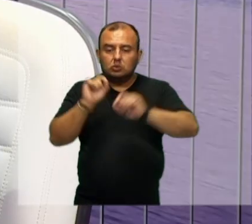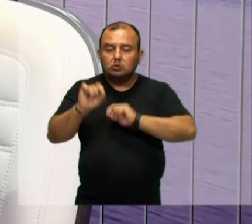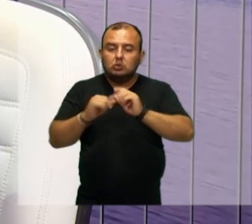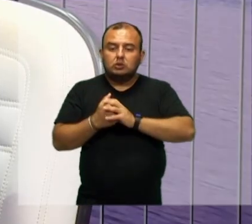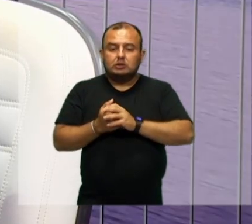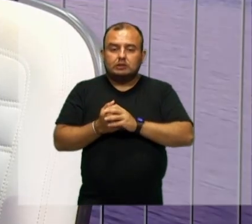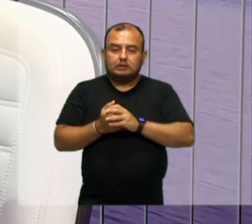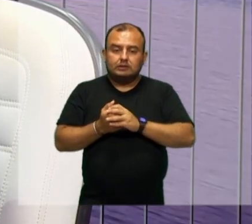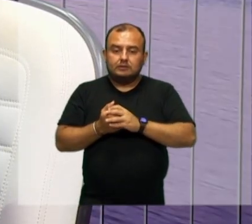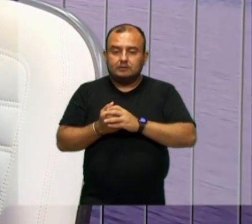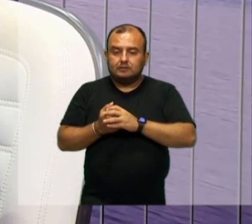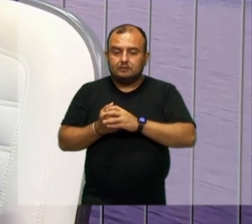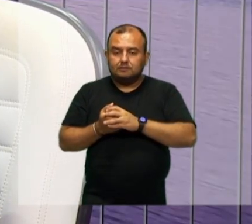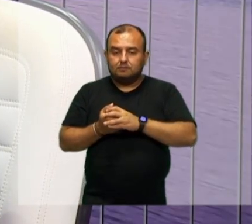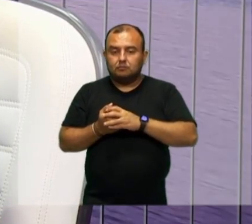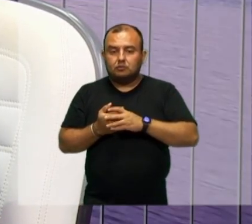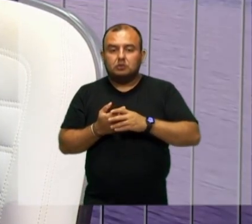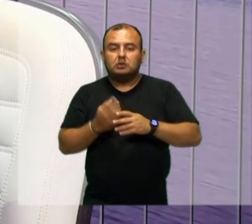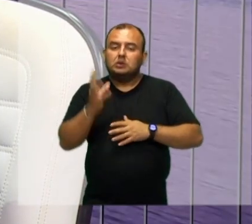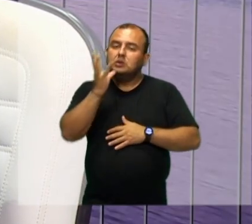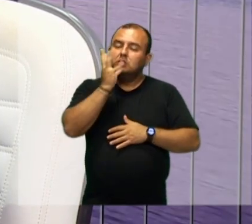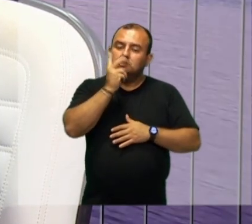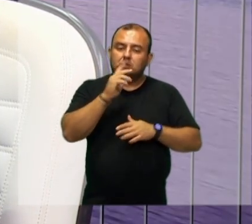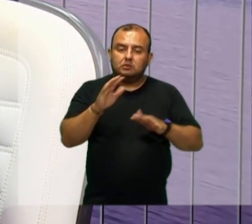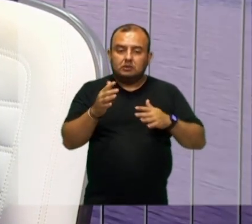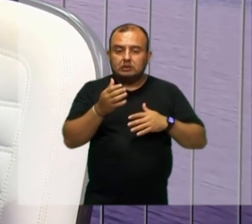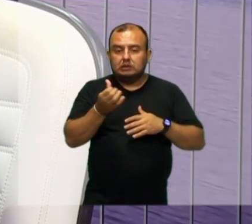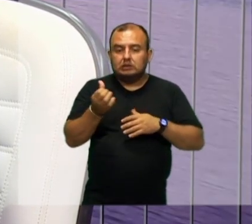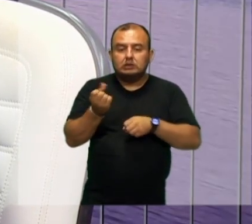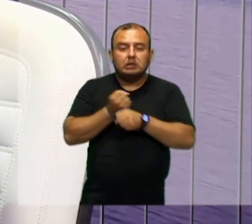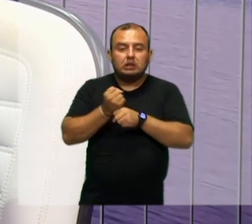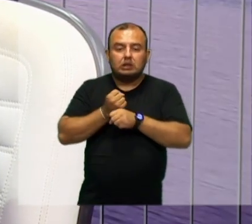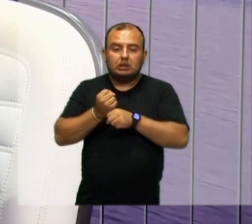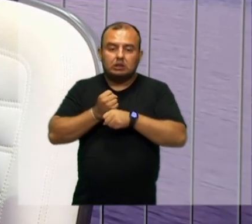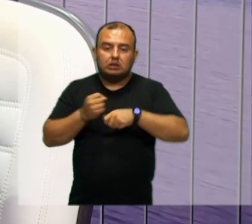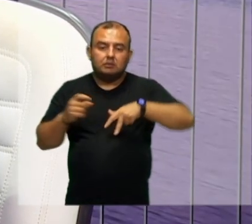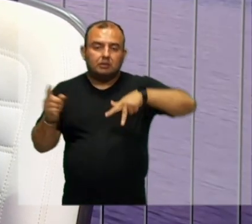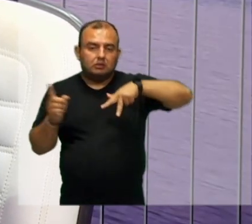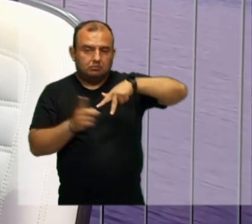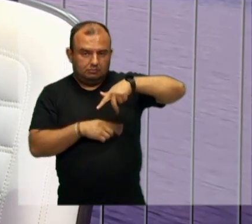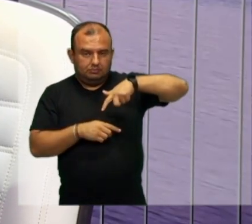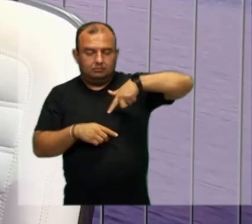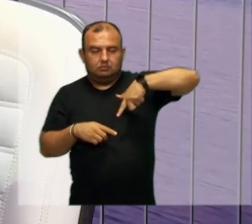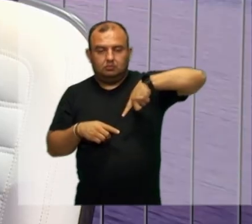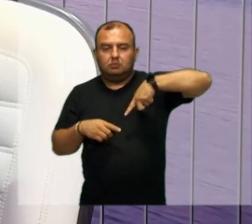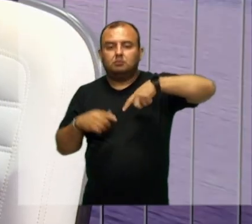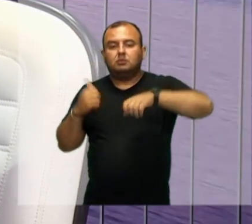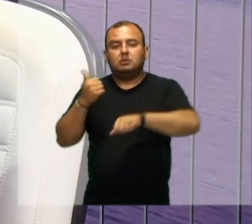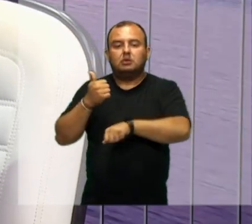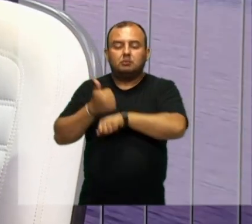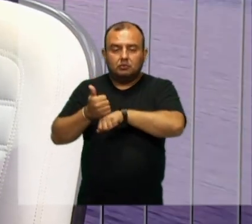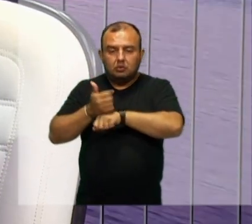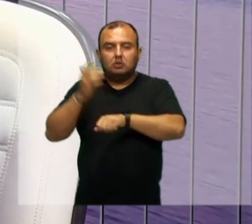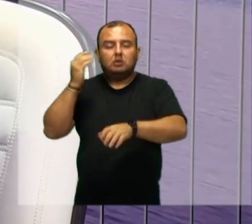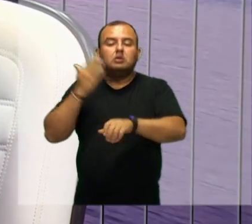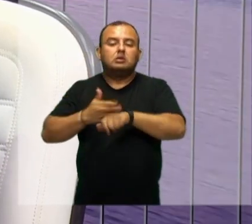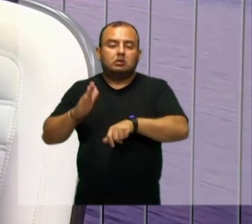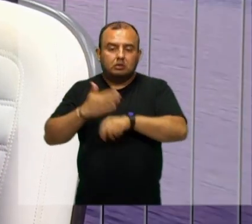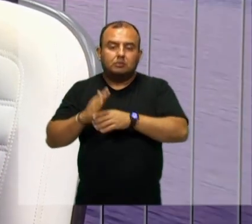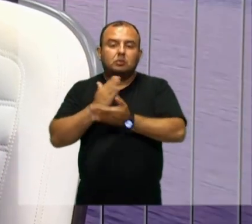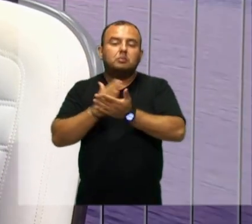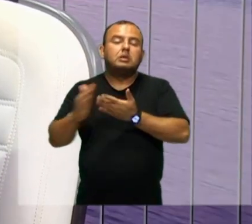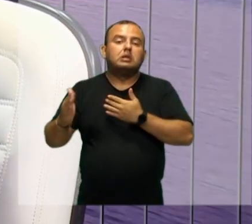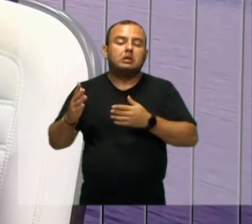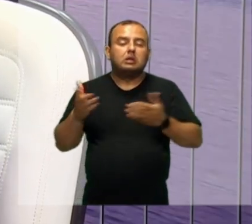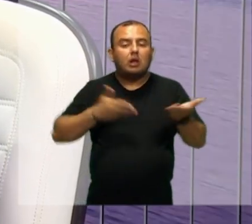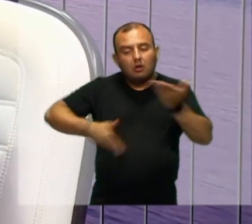que eu demorei uns 6 anos depois de amputado para virar atleta, ou melhor, para começar a ter